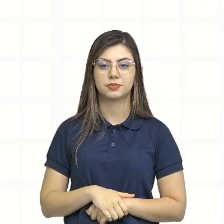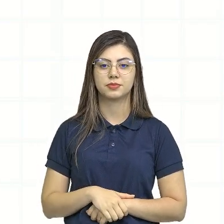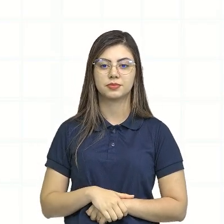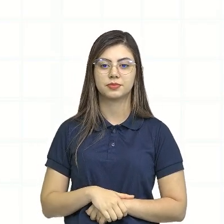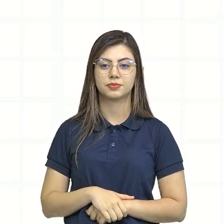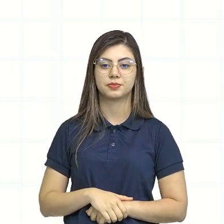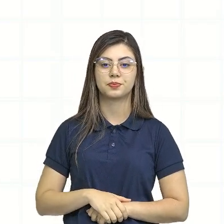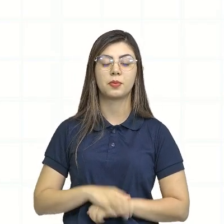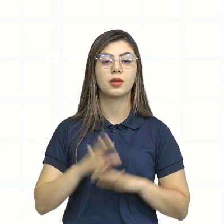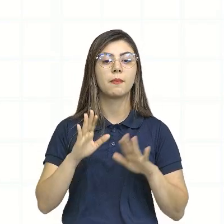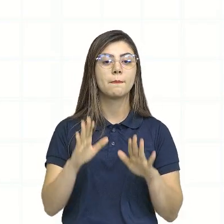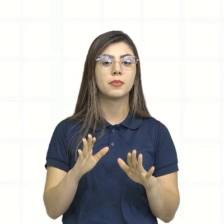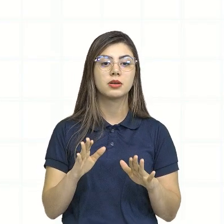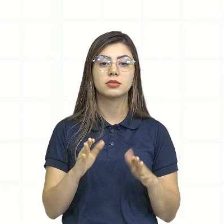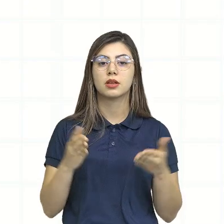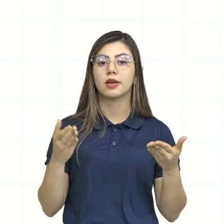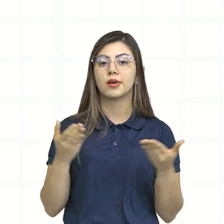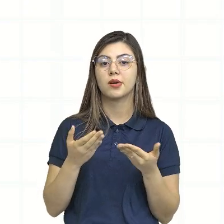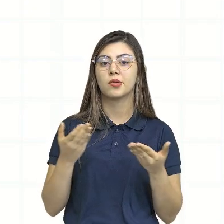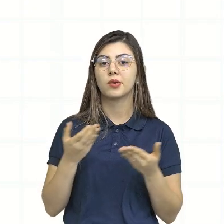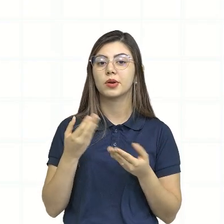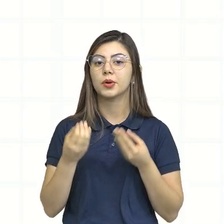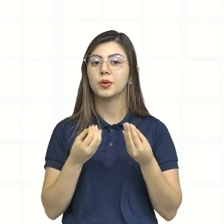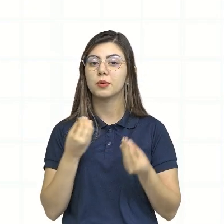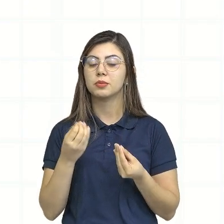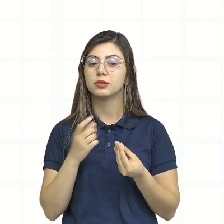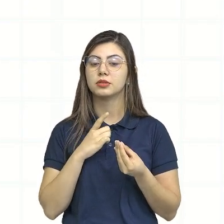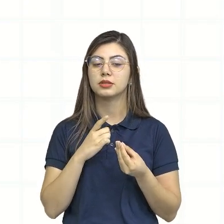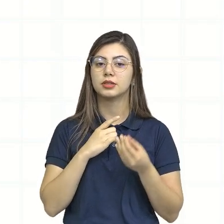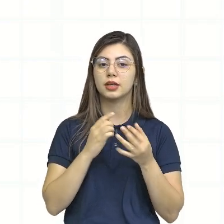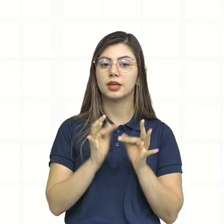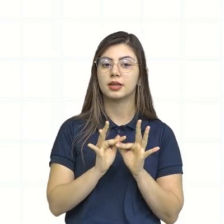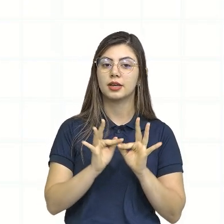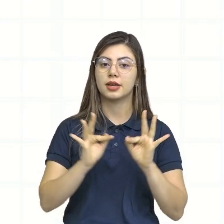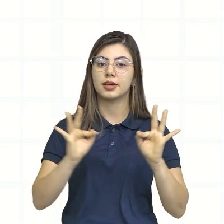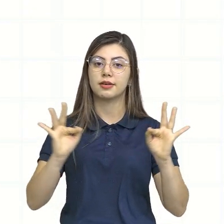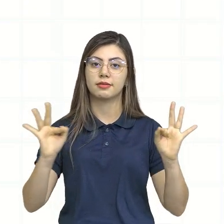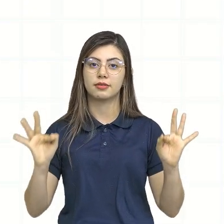Só que eu tenho as WH questions. O que são as WH questions, gente? São